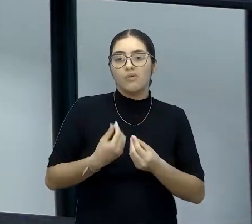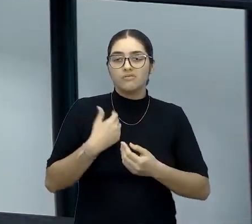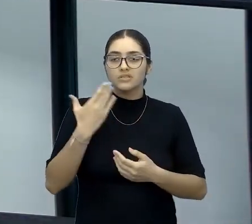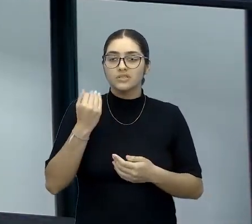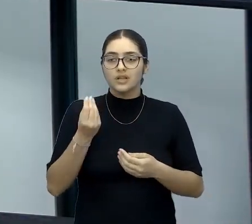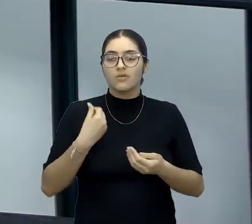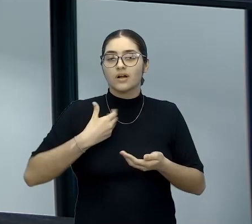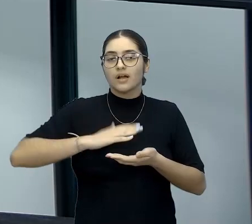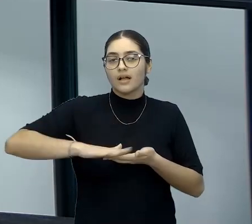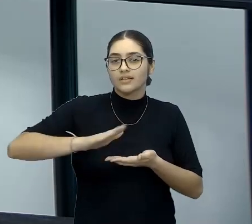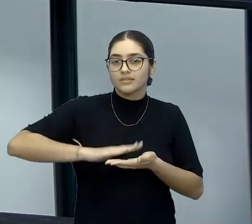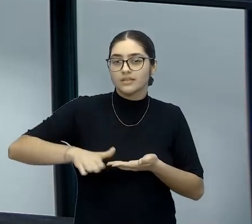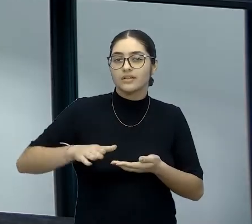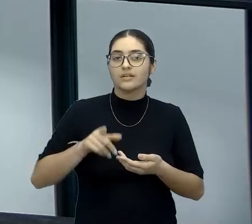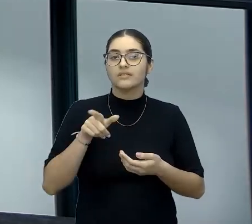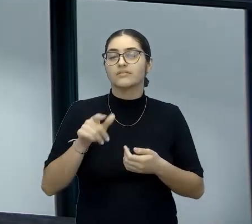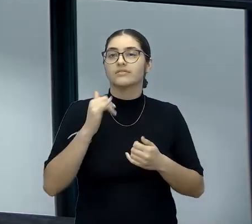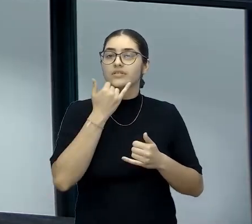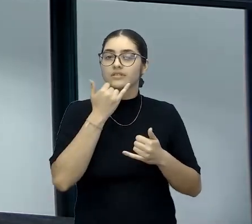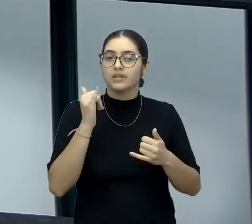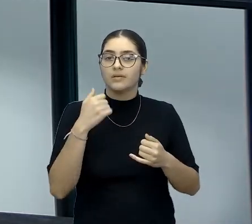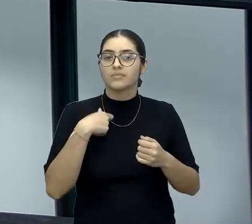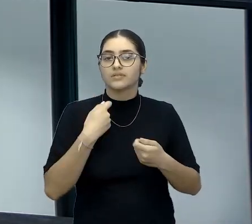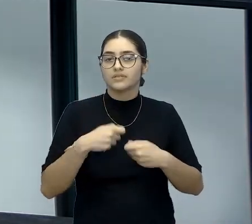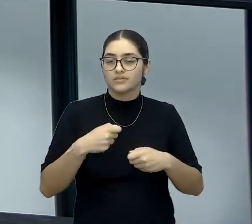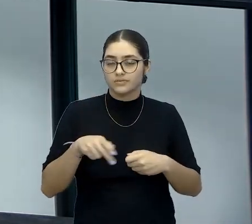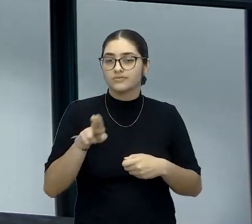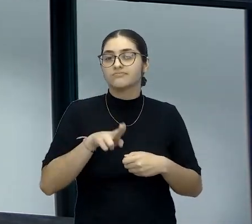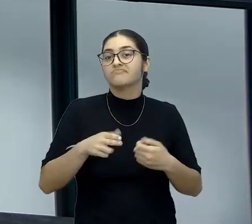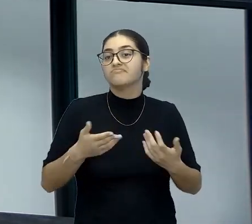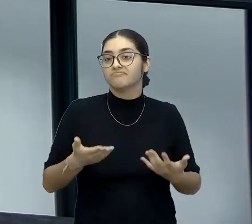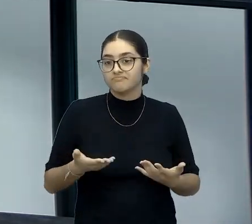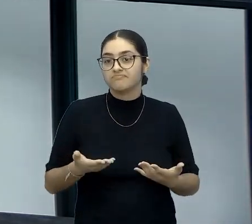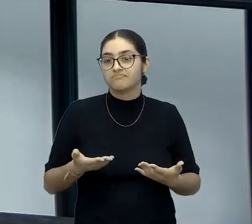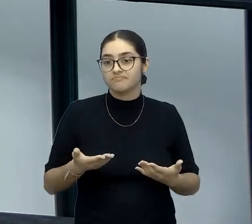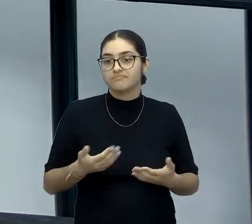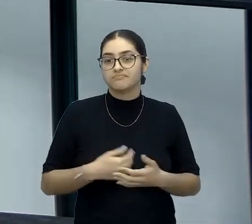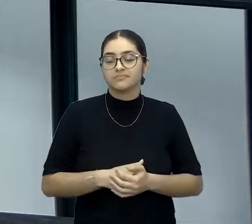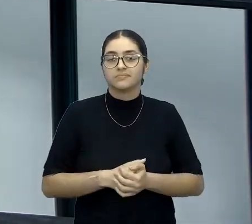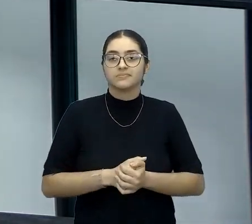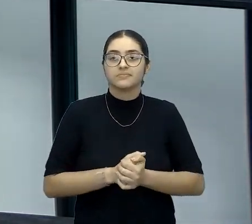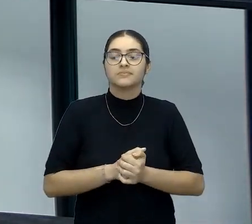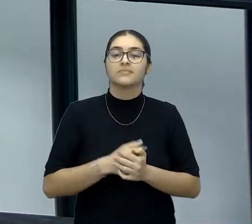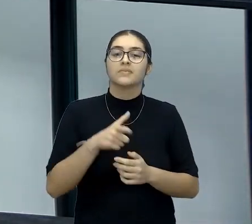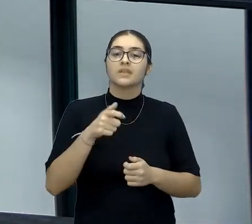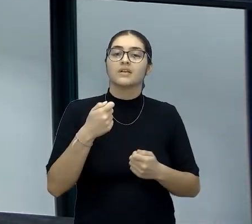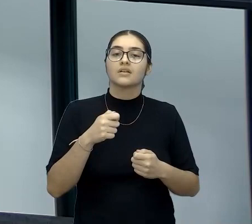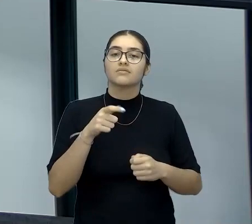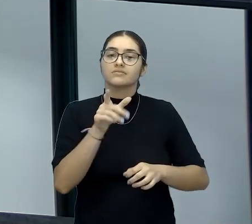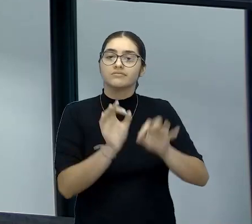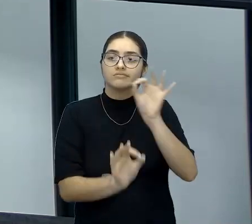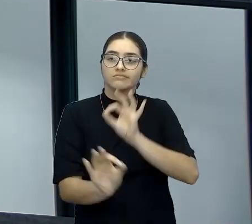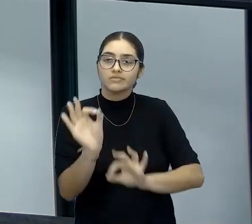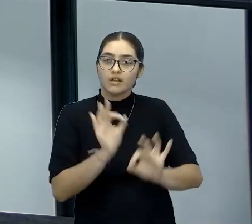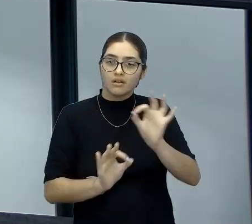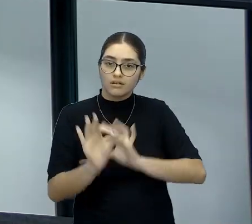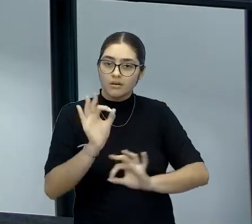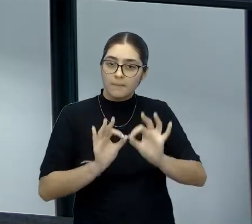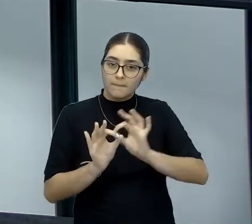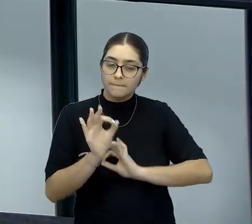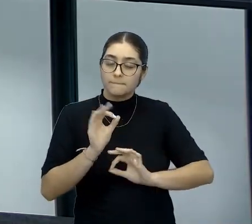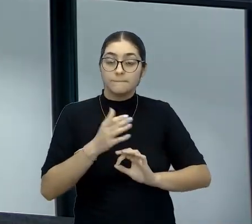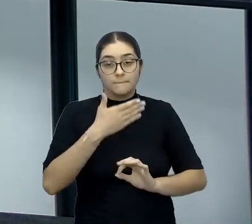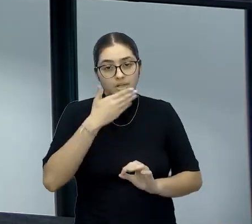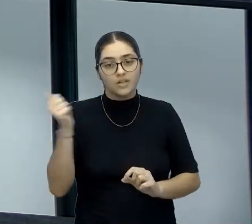de energia eu preciso produzir para estar vivendo naquele local? Então, vocês vão ter que fazer um planejamento